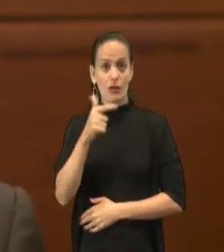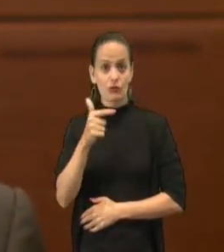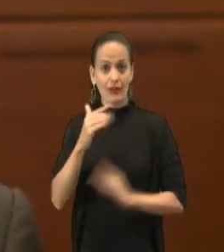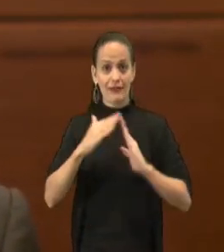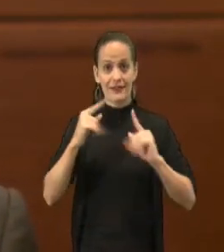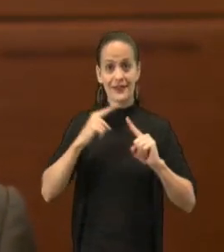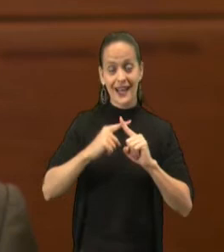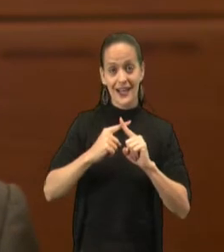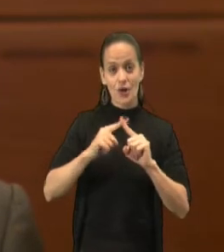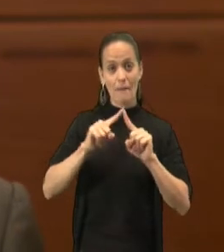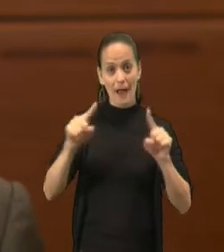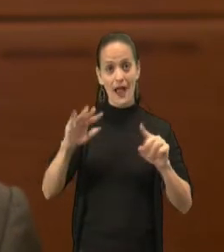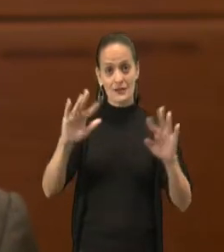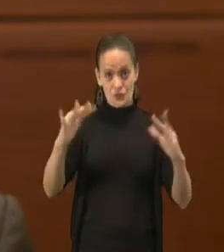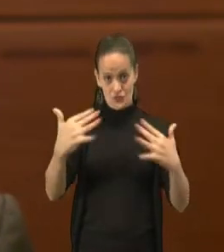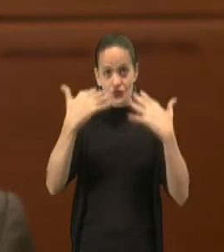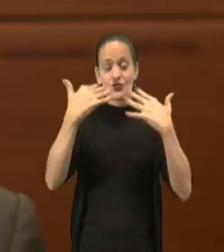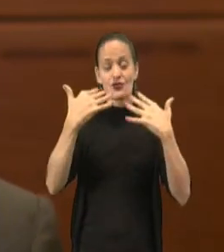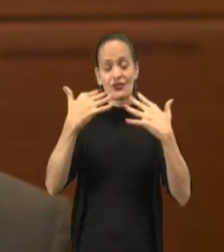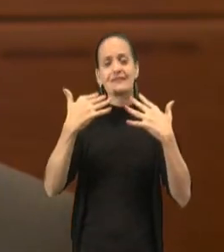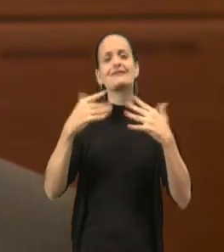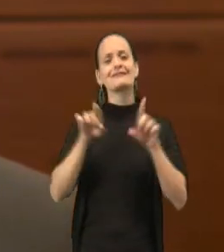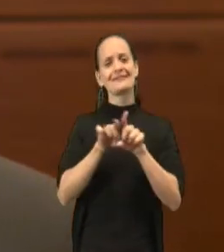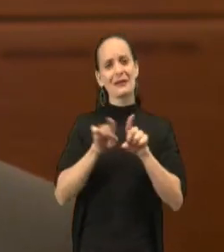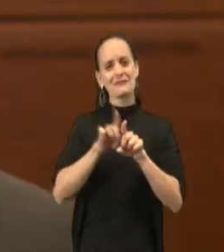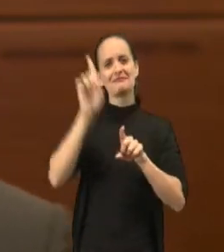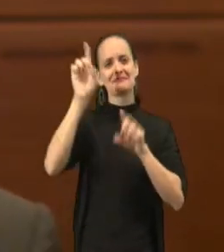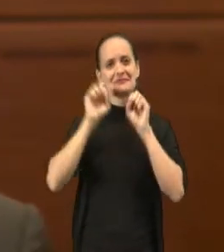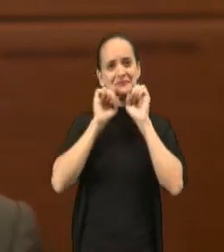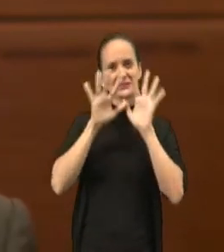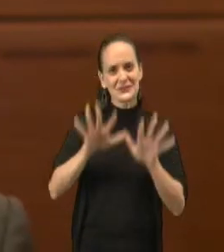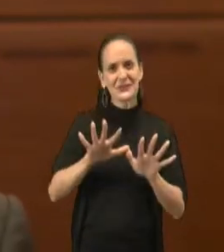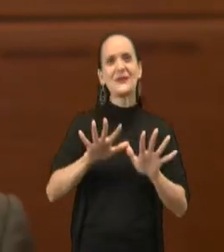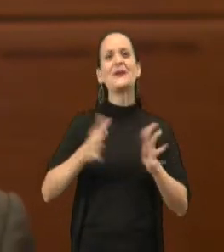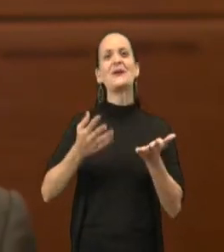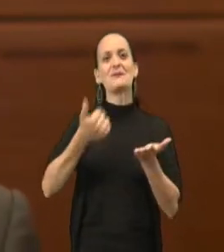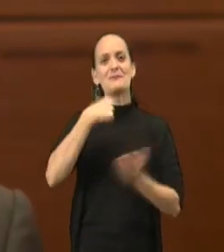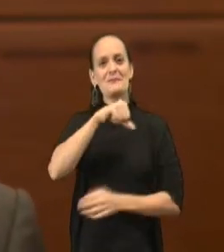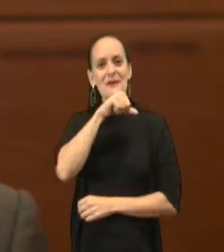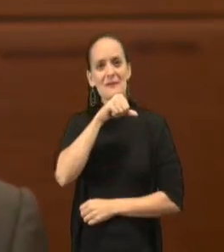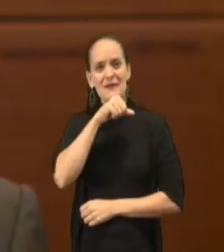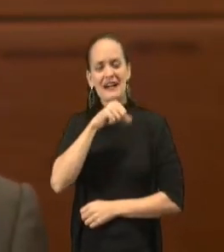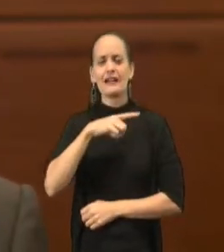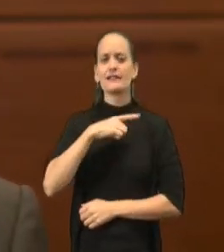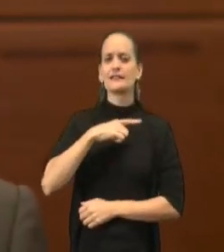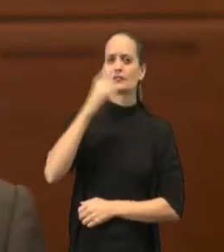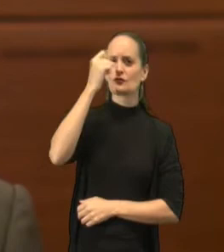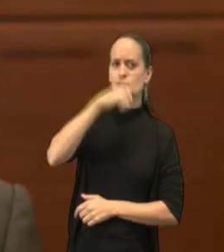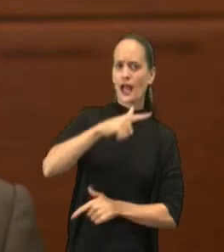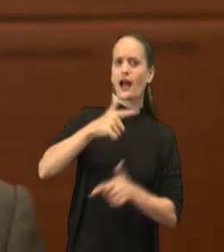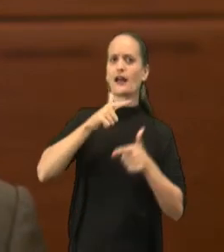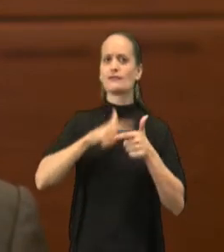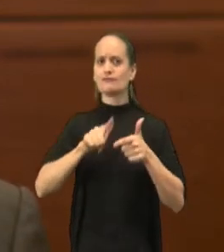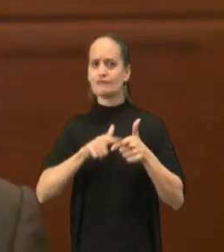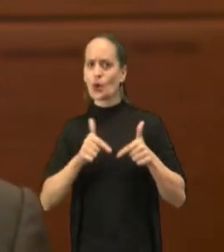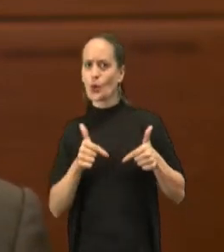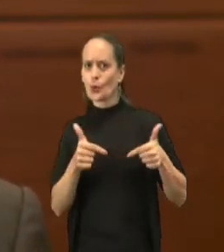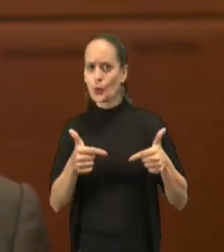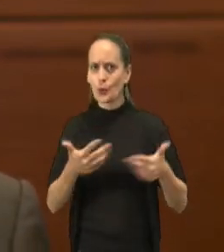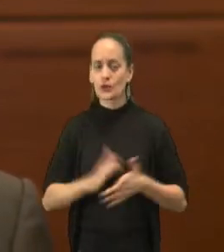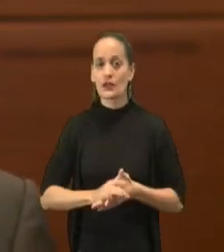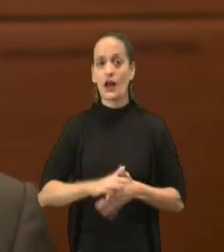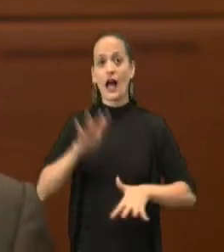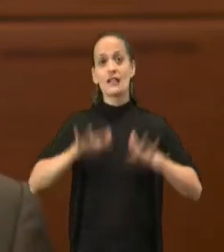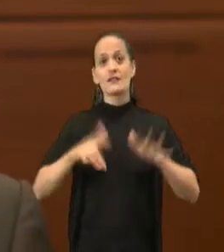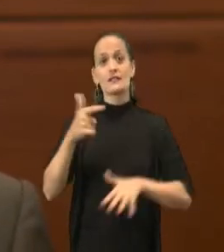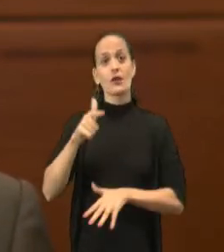pela nossa igreja. Você que talvez esteja desviada, você, mamãe, passando por lutas e dificuldades, você que talvez não esteja tendo um pastoreio